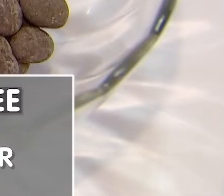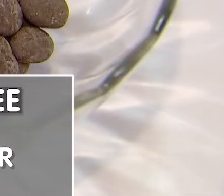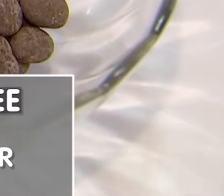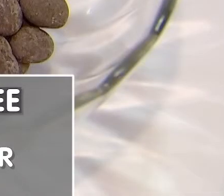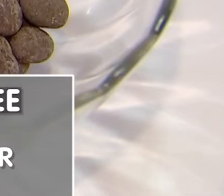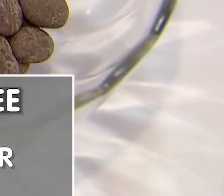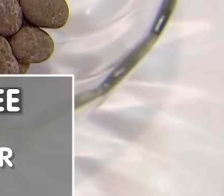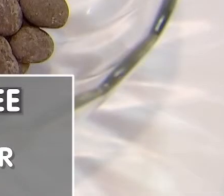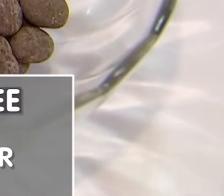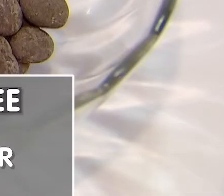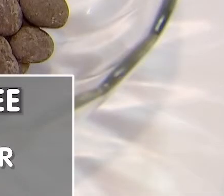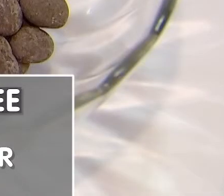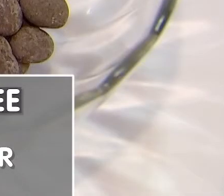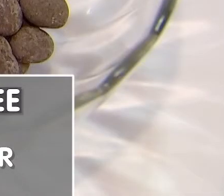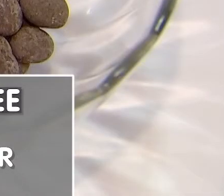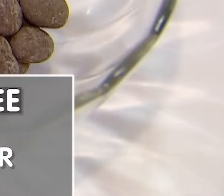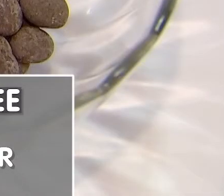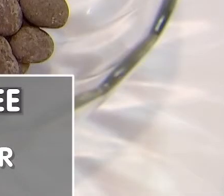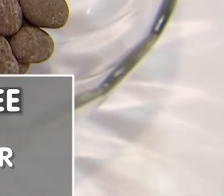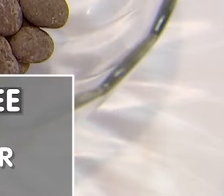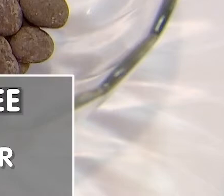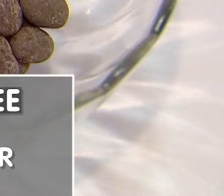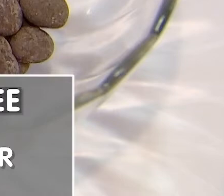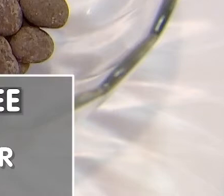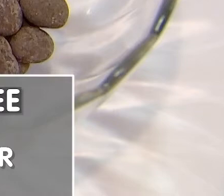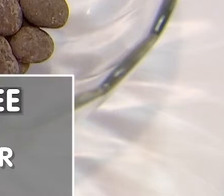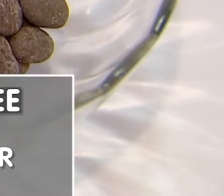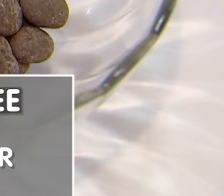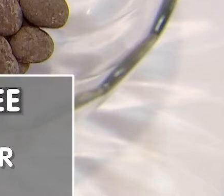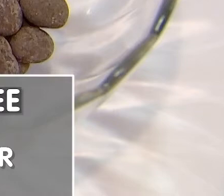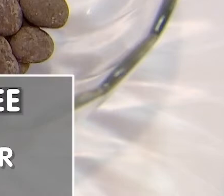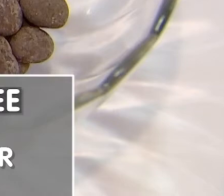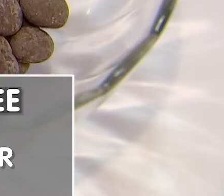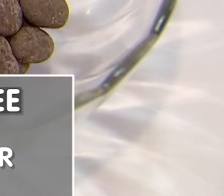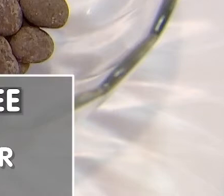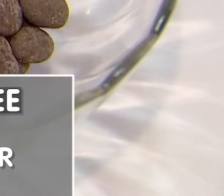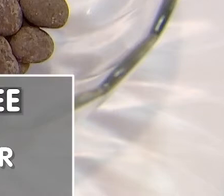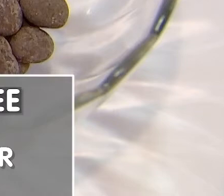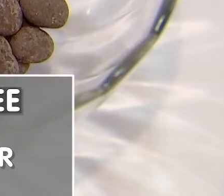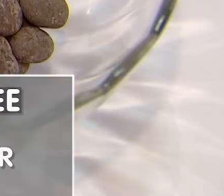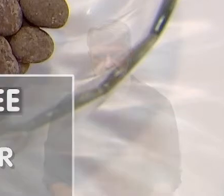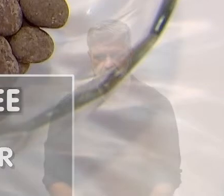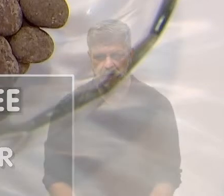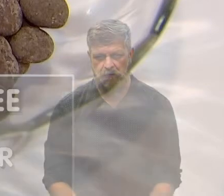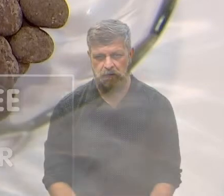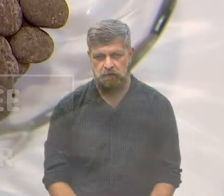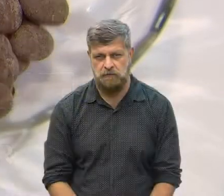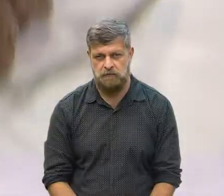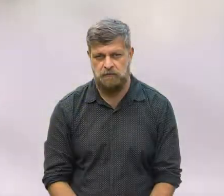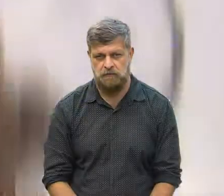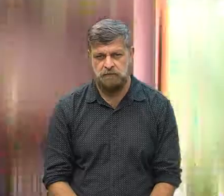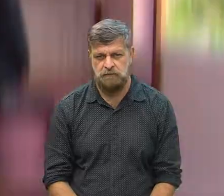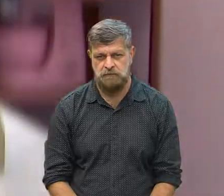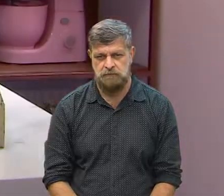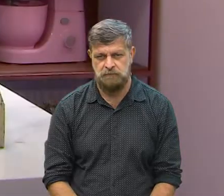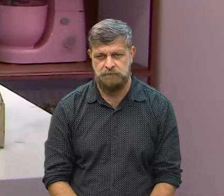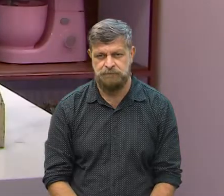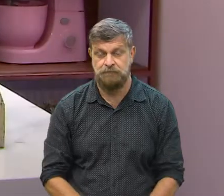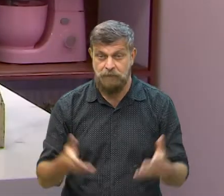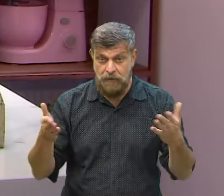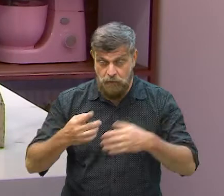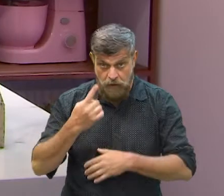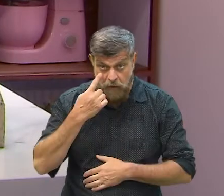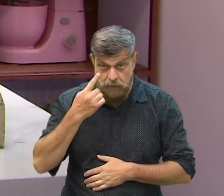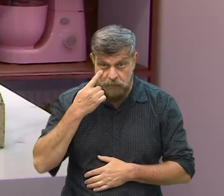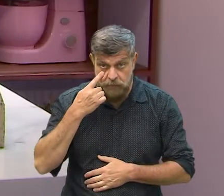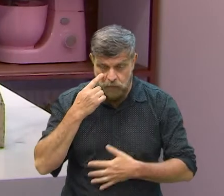150 gramas de chocolate de cobertura fracionada, meio amargo, para banhar o nosso bombom. Agora que